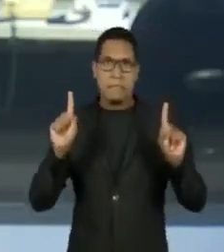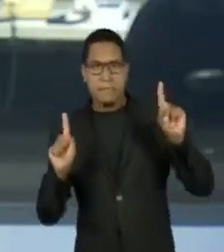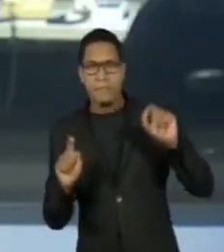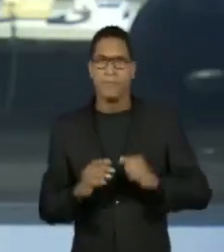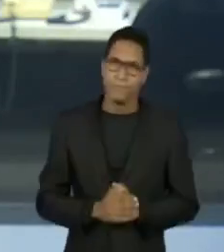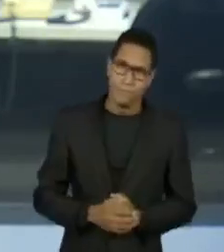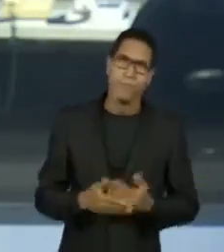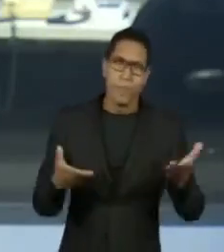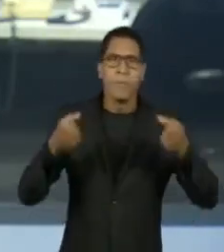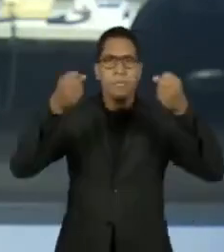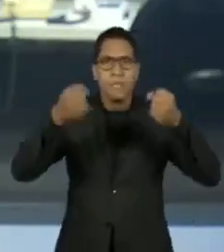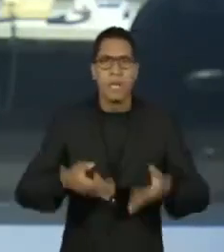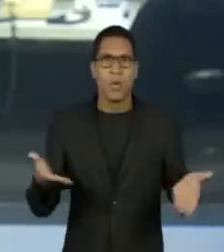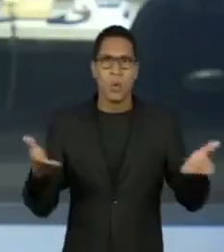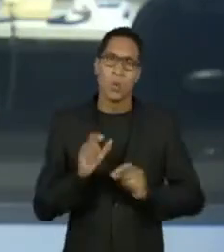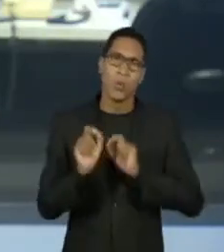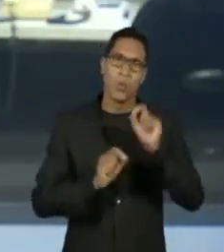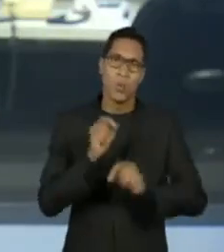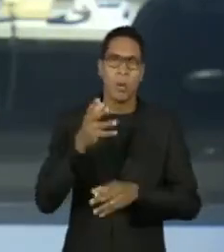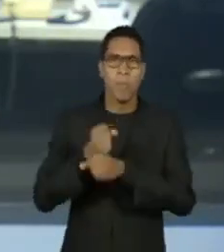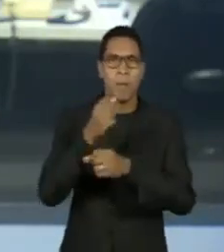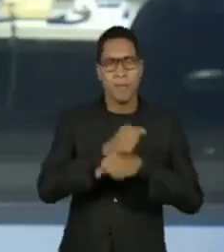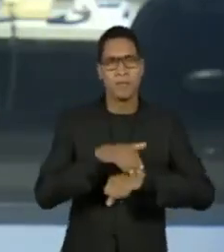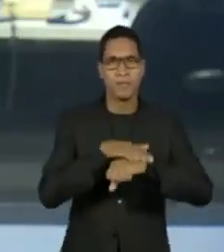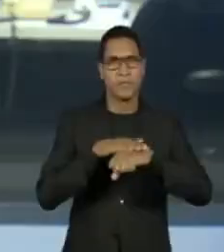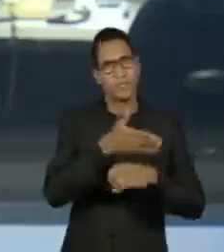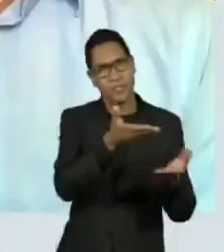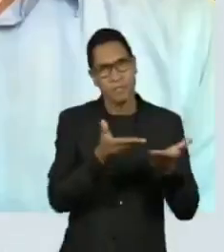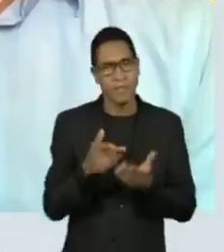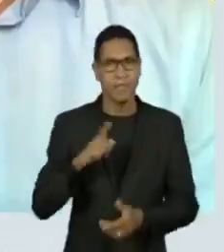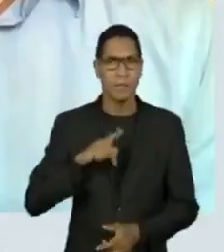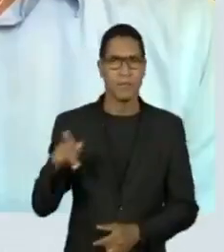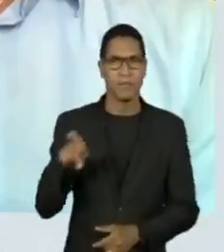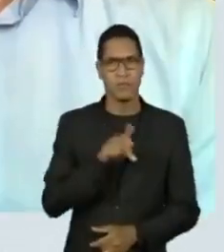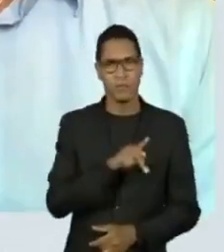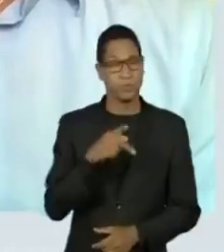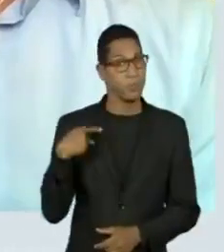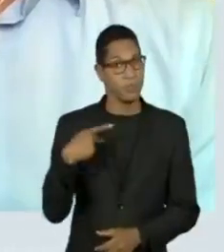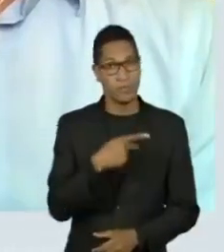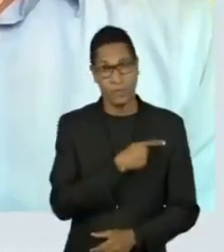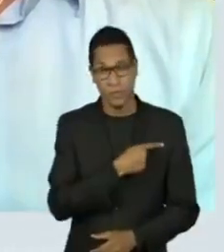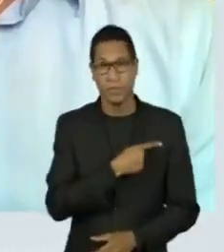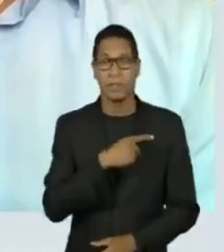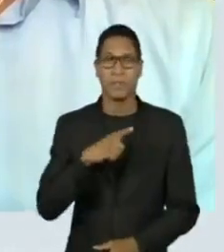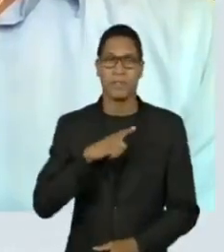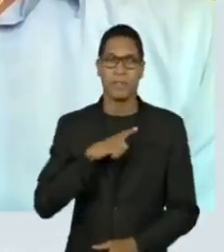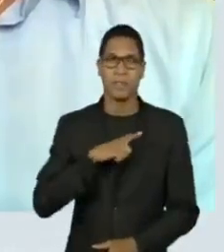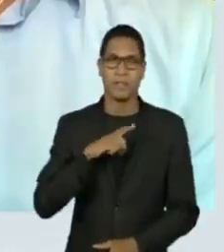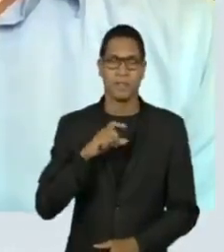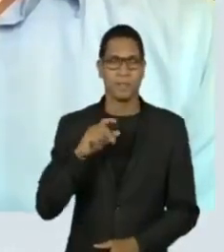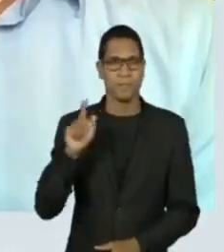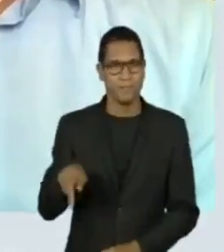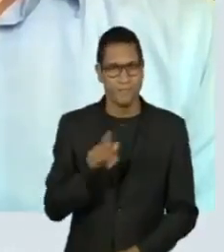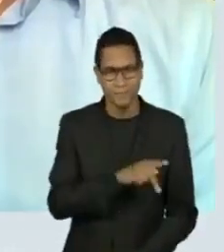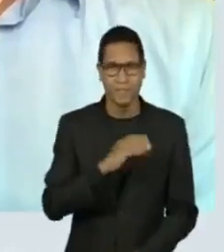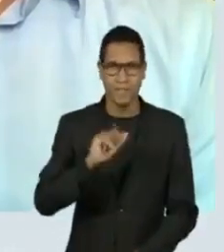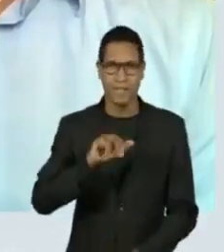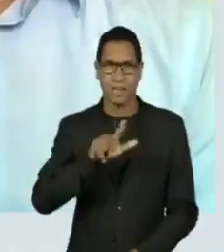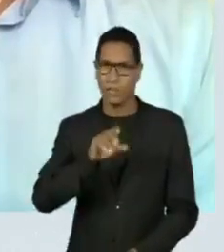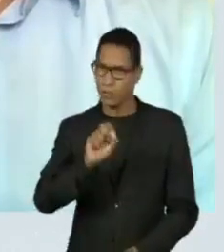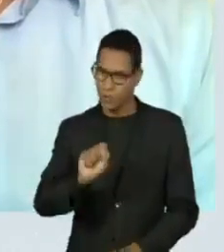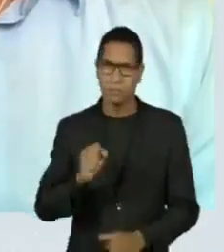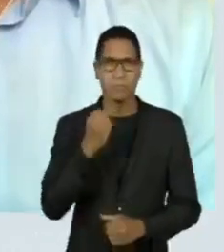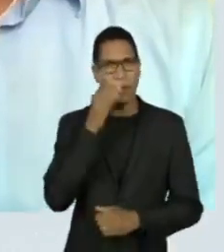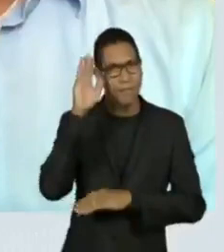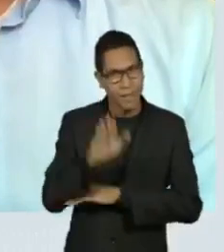os resultados parciais dessa eleição nos Estados Unidos, eu converso agora com o professor de Relações Internacionais, Carlos Gustavo Poggio. Boa tarde, professor